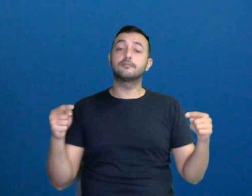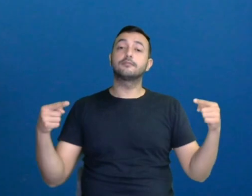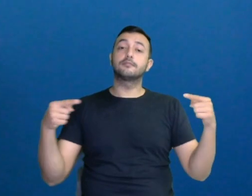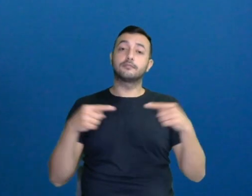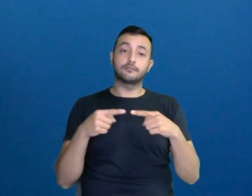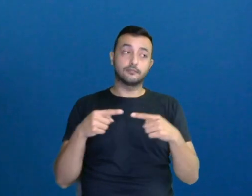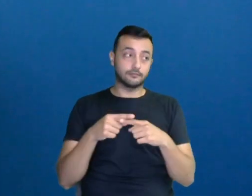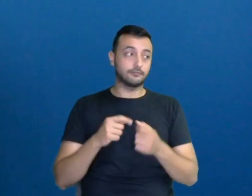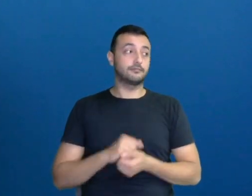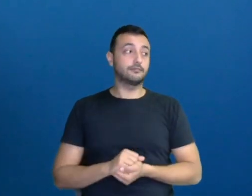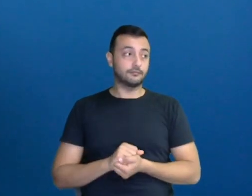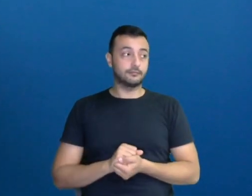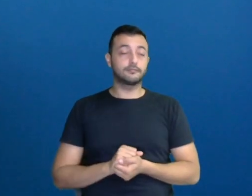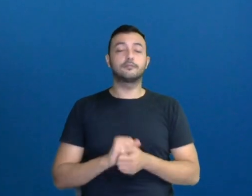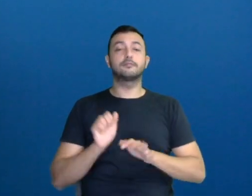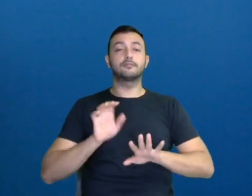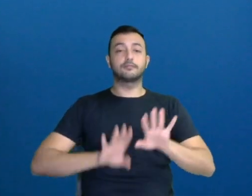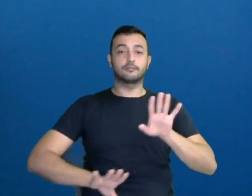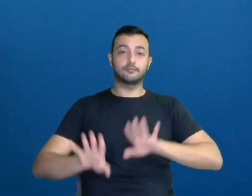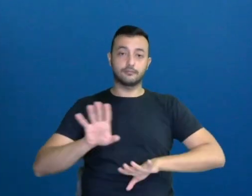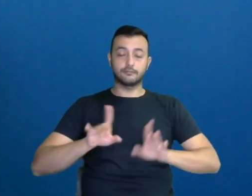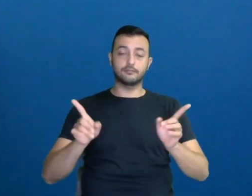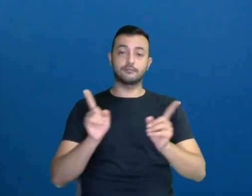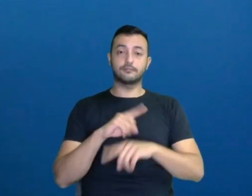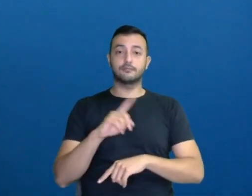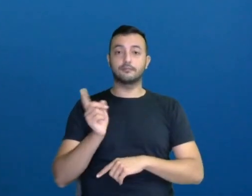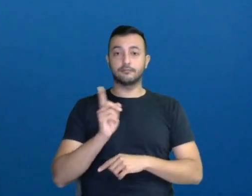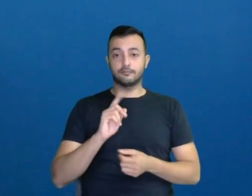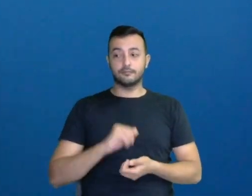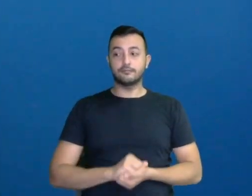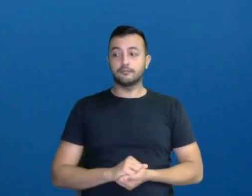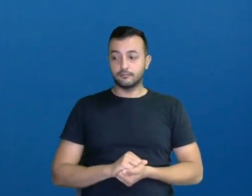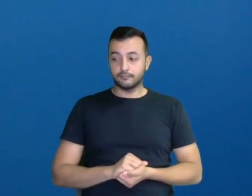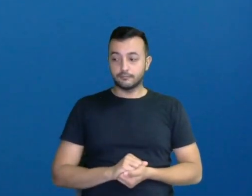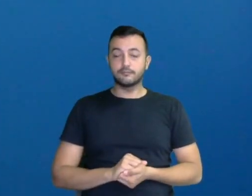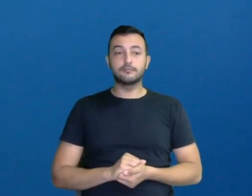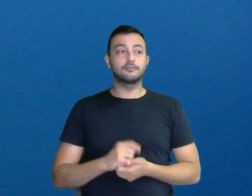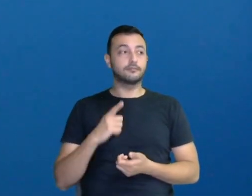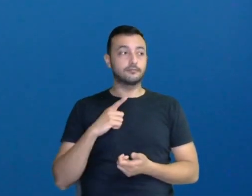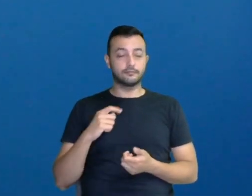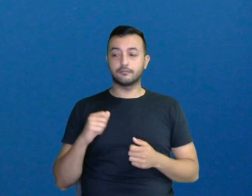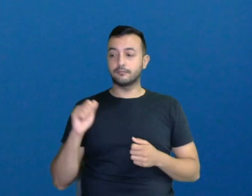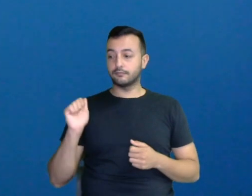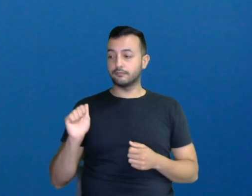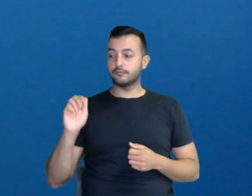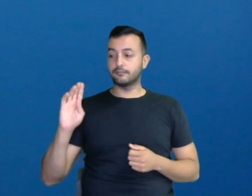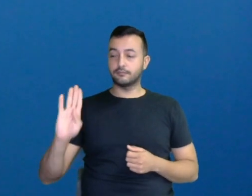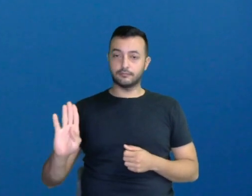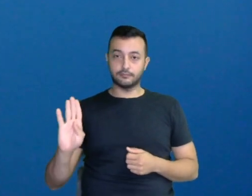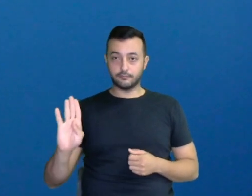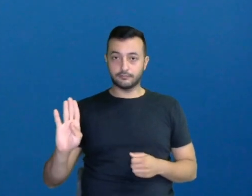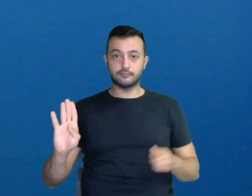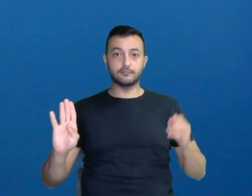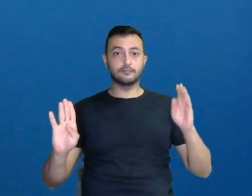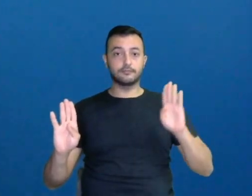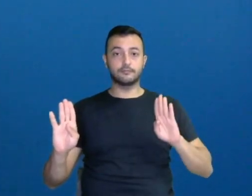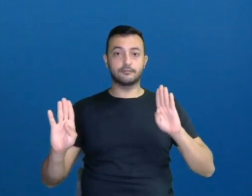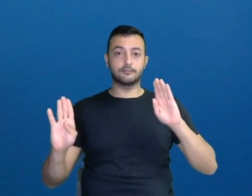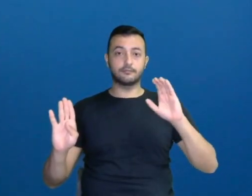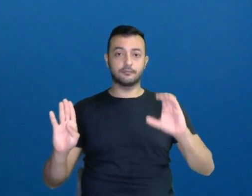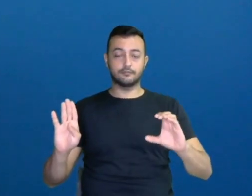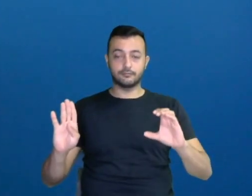segmentos correspondentes. Muito cuidado para não trocar, tá? Nós pegamos aqui, ó, AB sobre BC. A